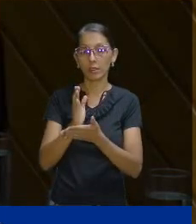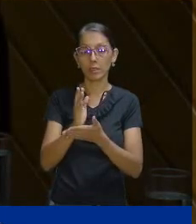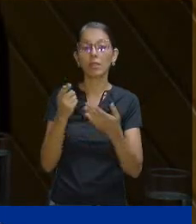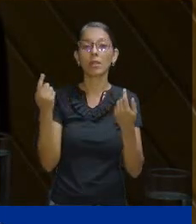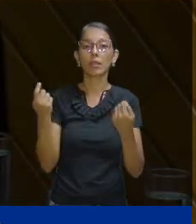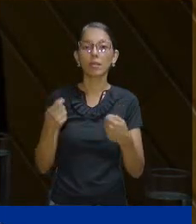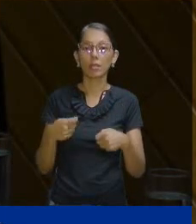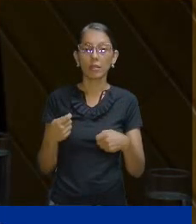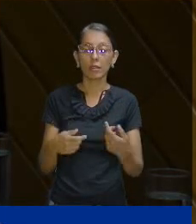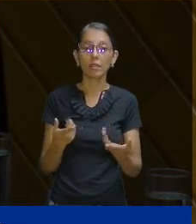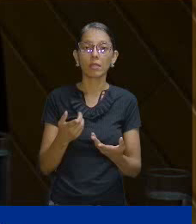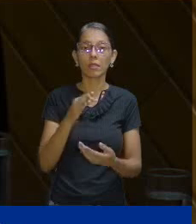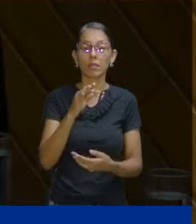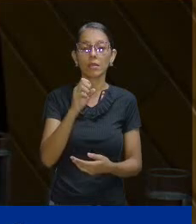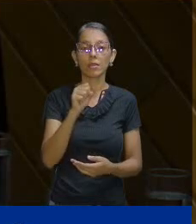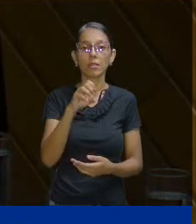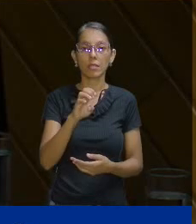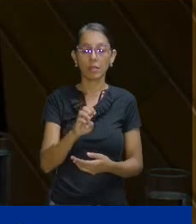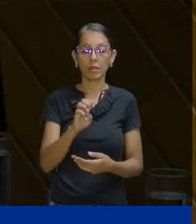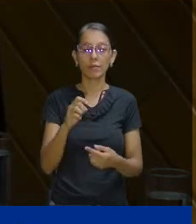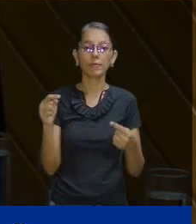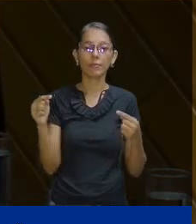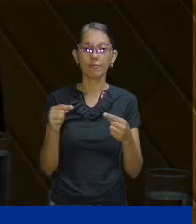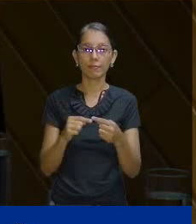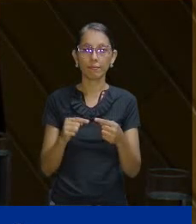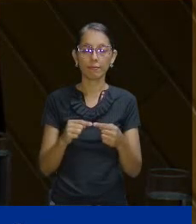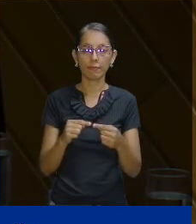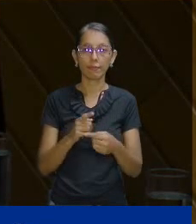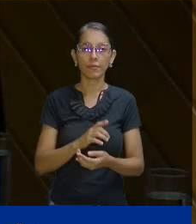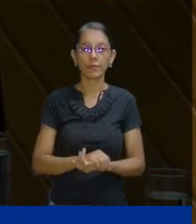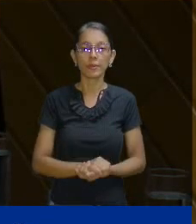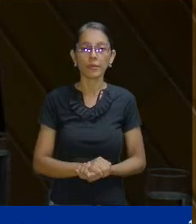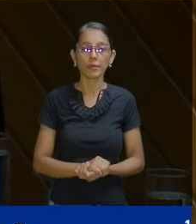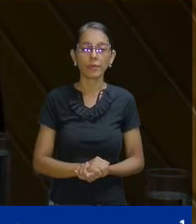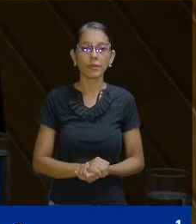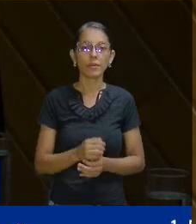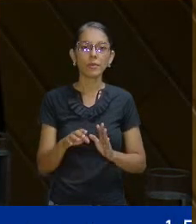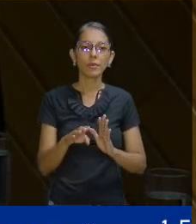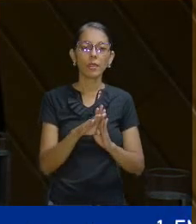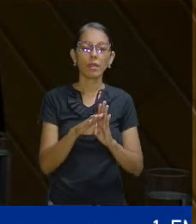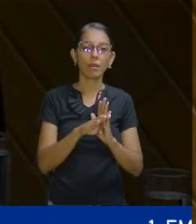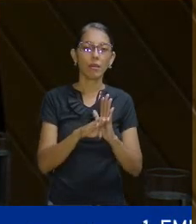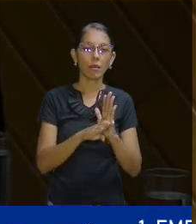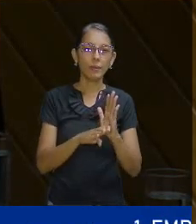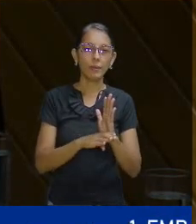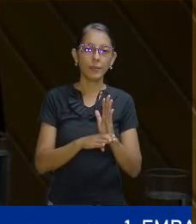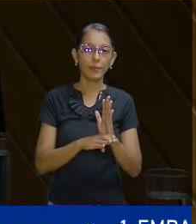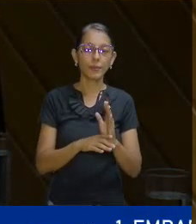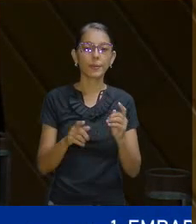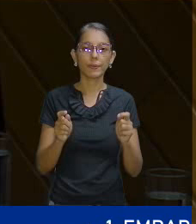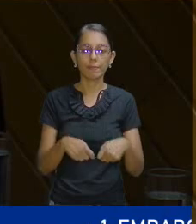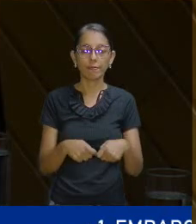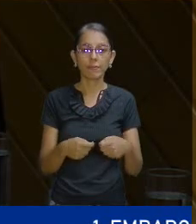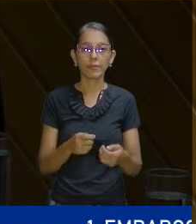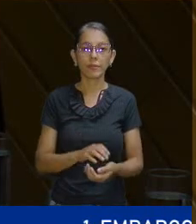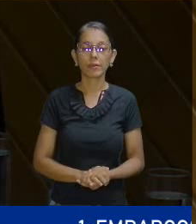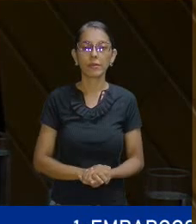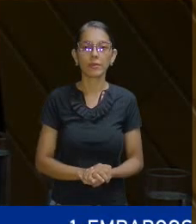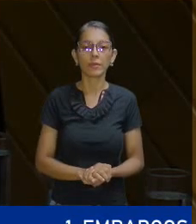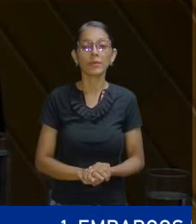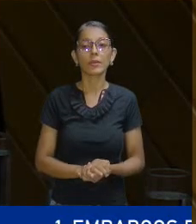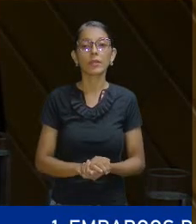do TSE, abro aspas, tem admitido a aplicação dos princípios da proporcionalidade e da razoabilidade para superação